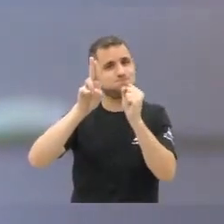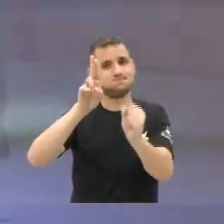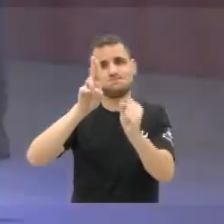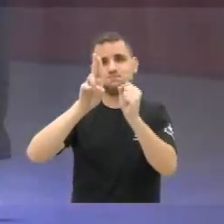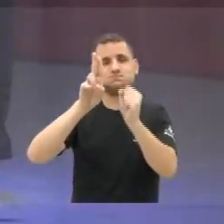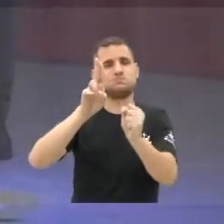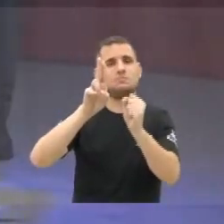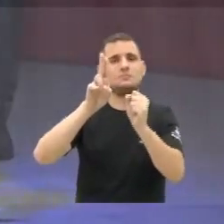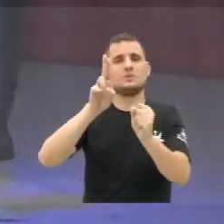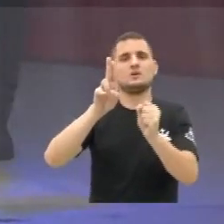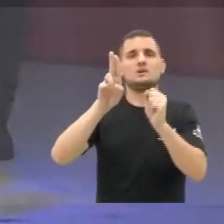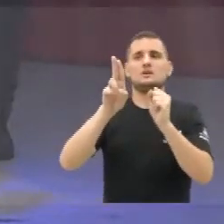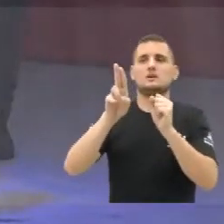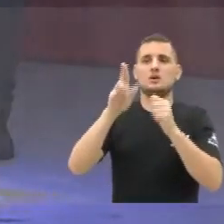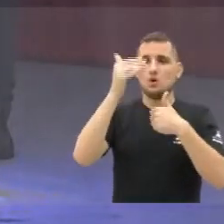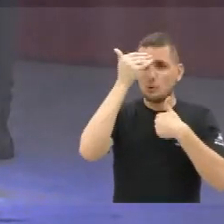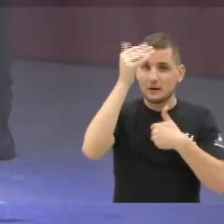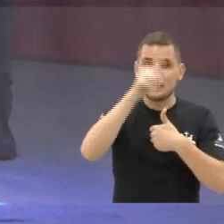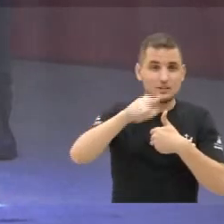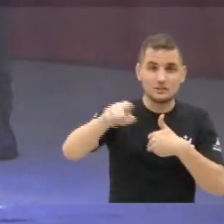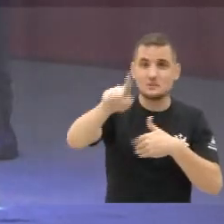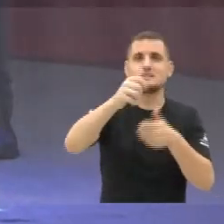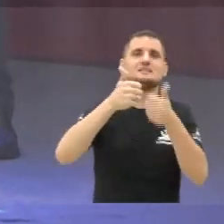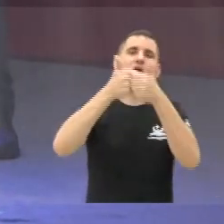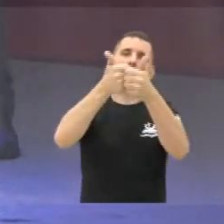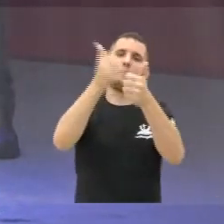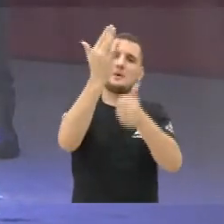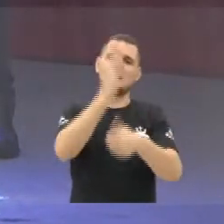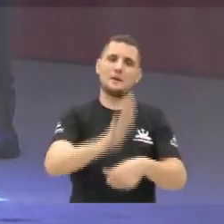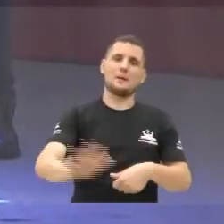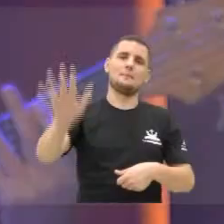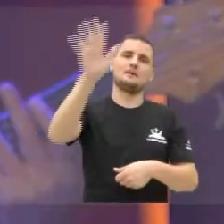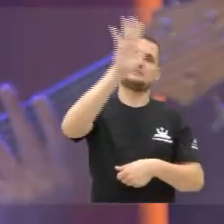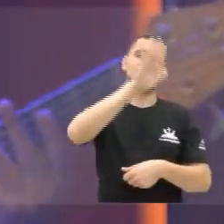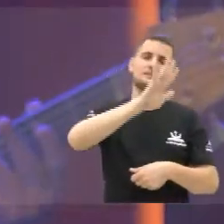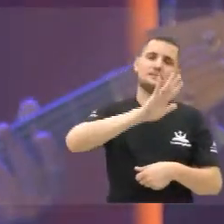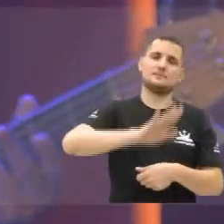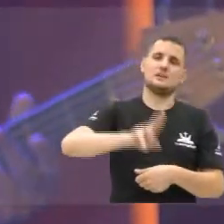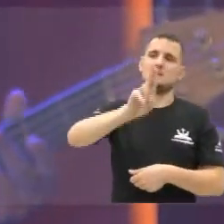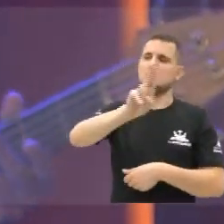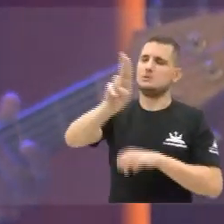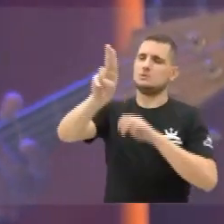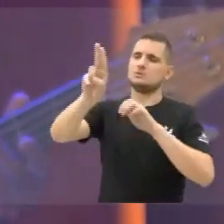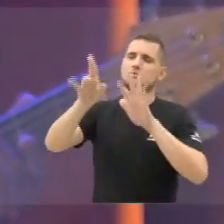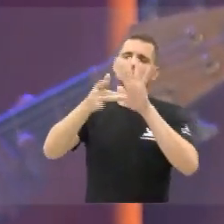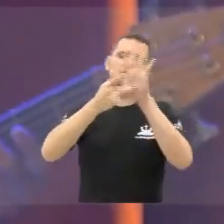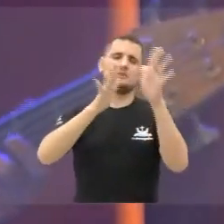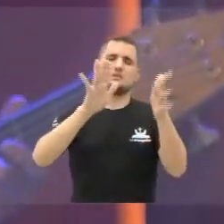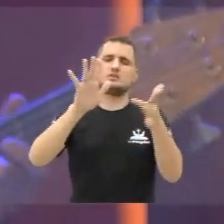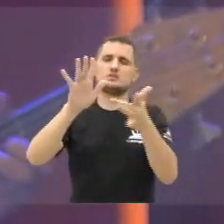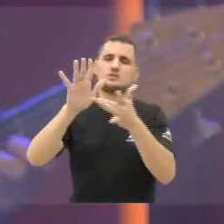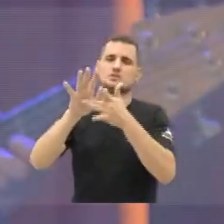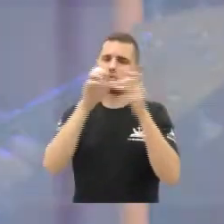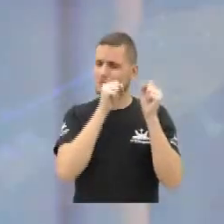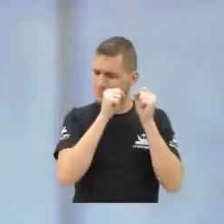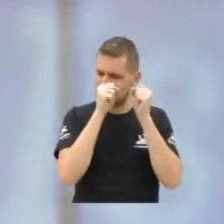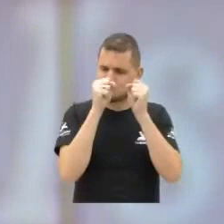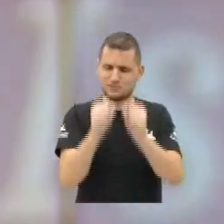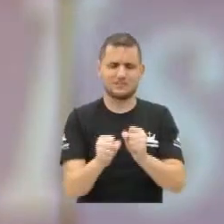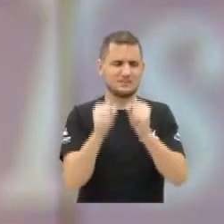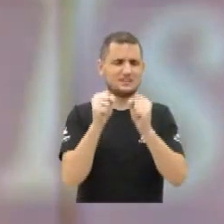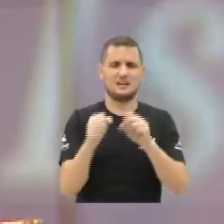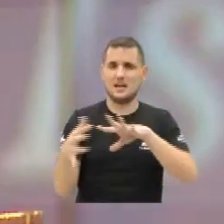poder. Obrigado você que nos acompanha em todo o Brasil. O seu nome é poderoso, sua glória em toda